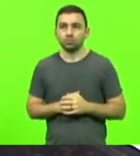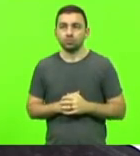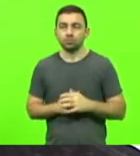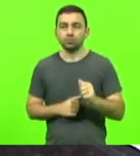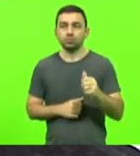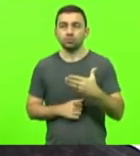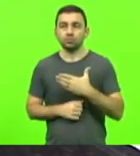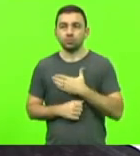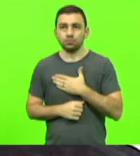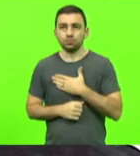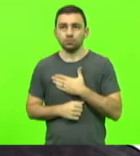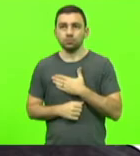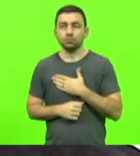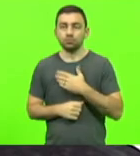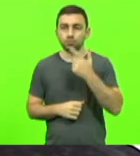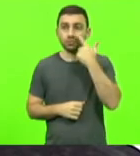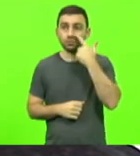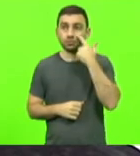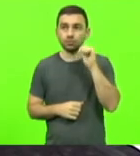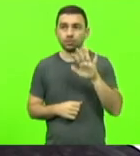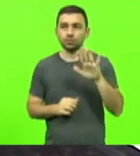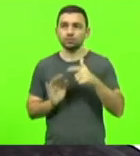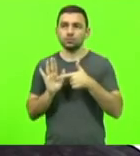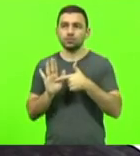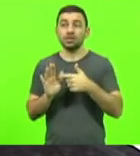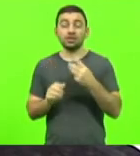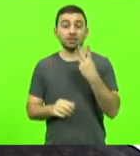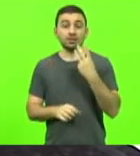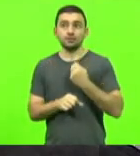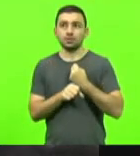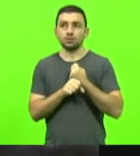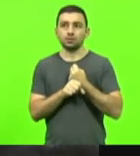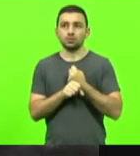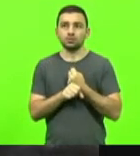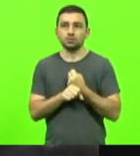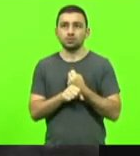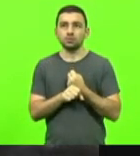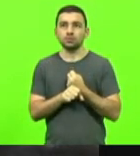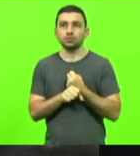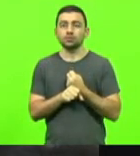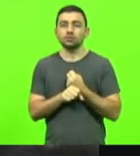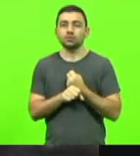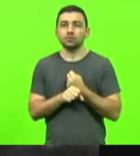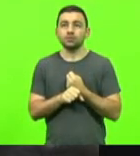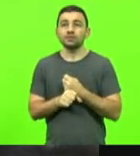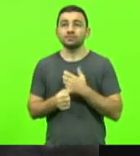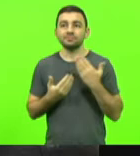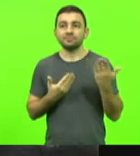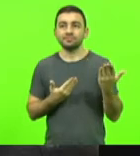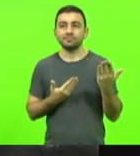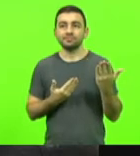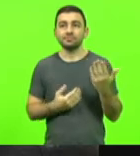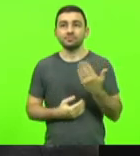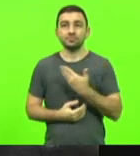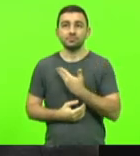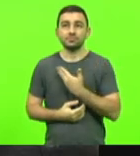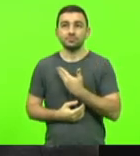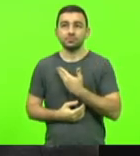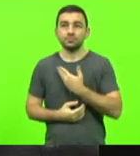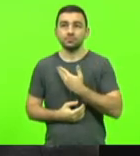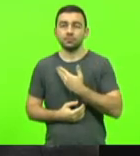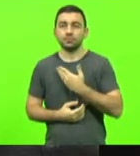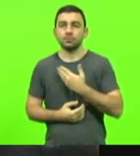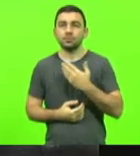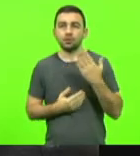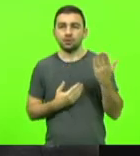agosto, saiu a imagem, fazem 3 anos, senhor presidente, que o nosso saudoso deputado Aldo nos